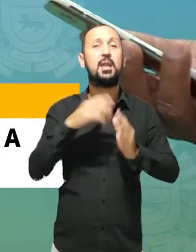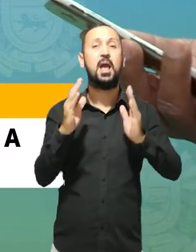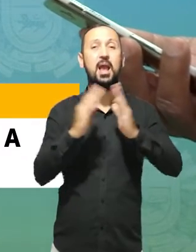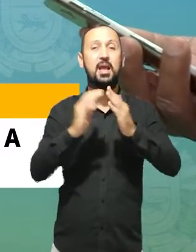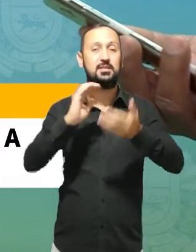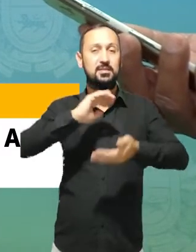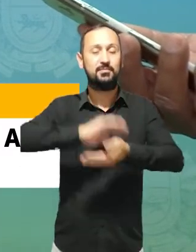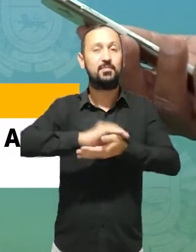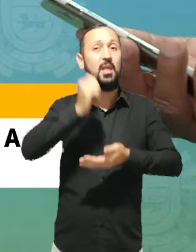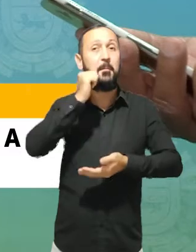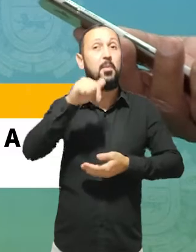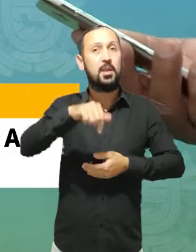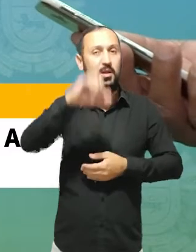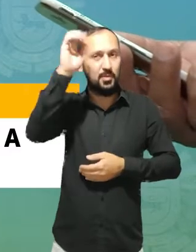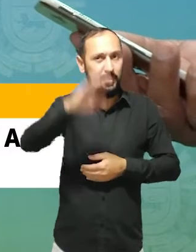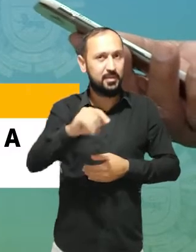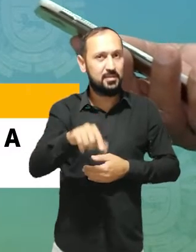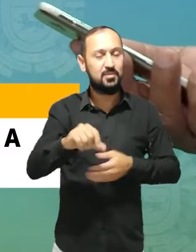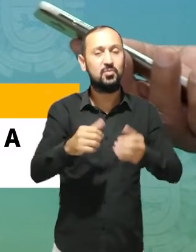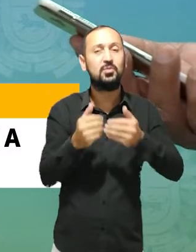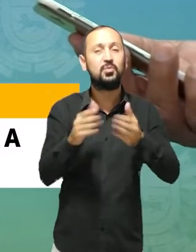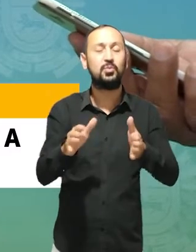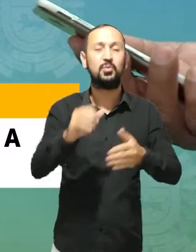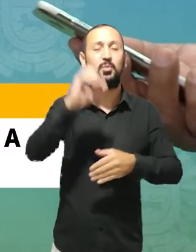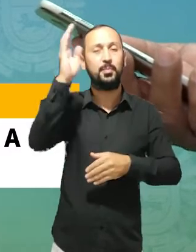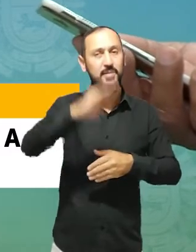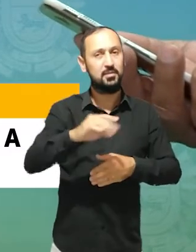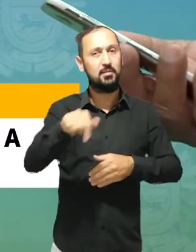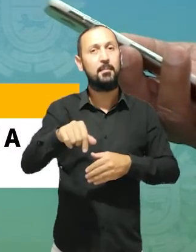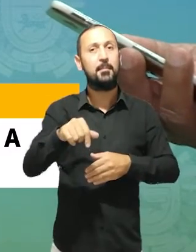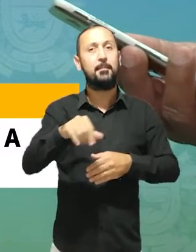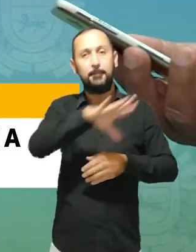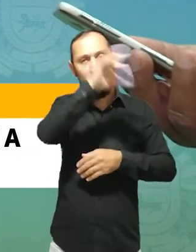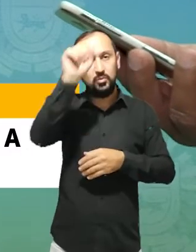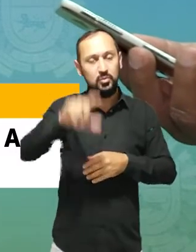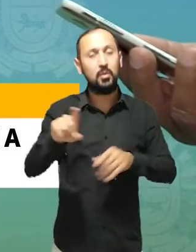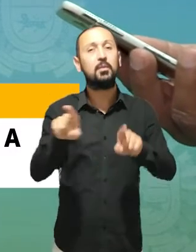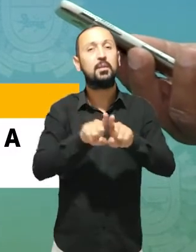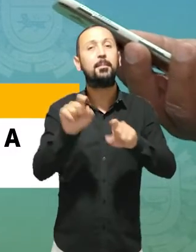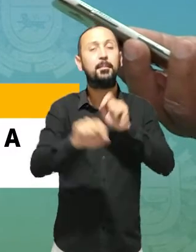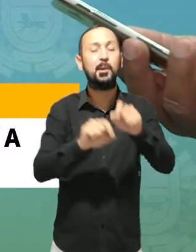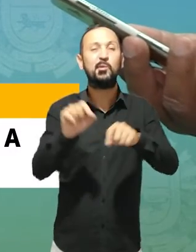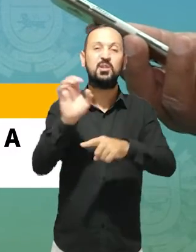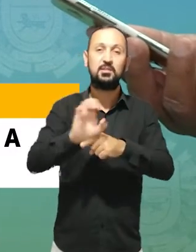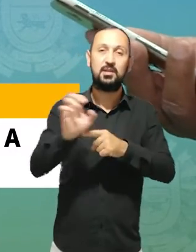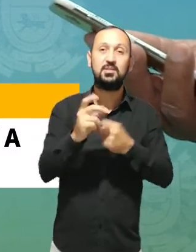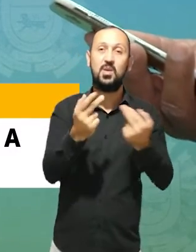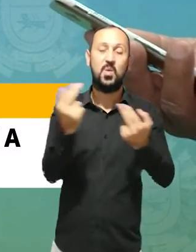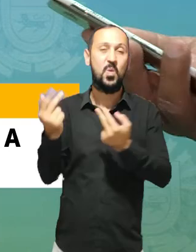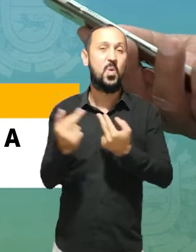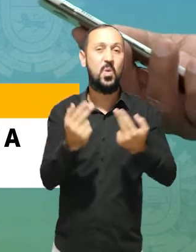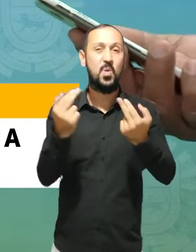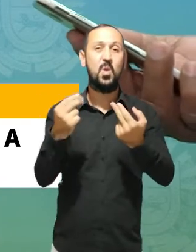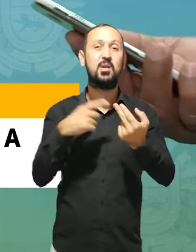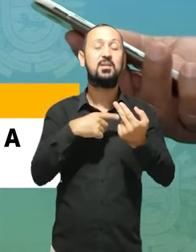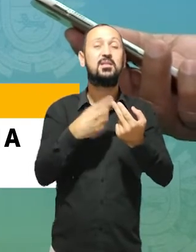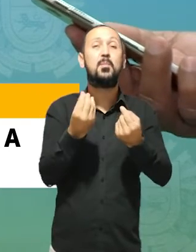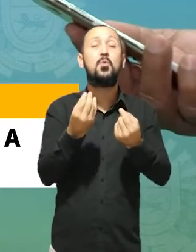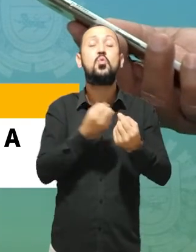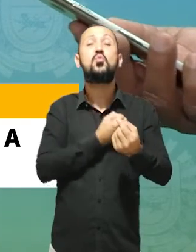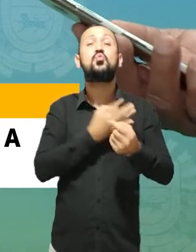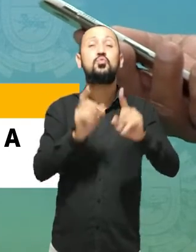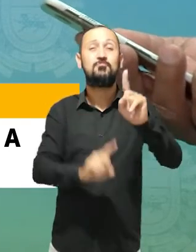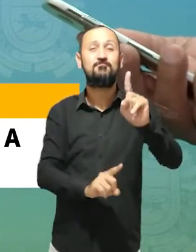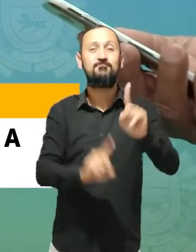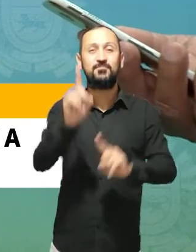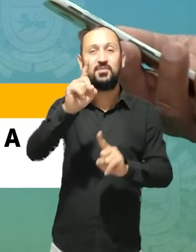temos aqui em Campo Grande a primeira a brasileira inaugurada no Brasil infelizmente Mato Grosso do Sul também é um estado assim como os